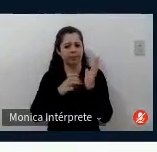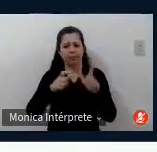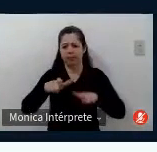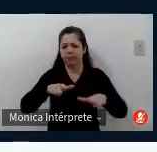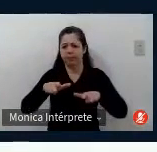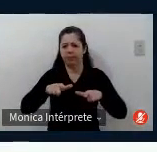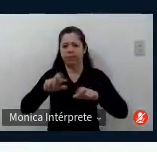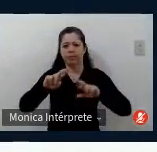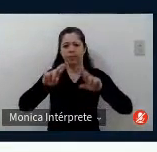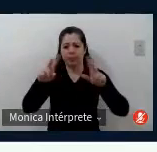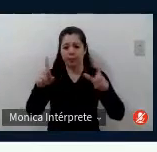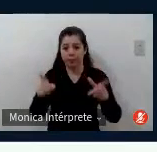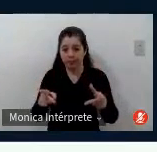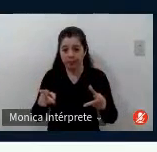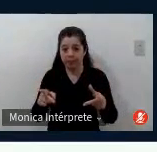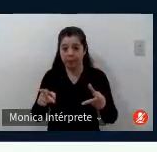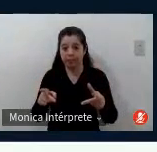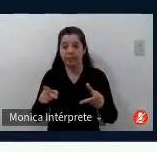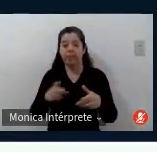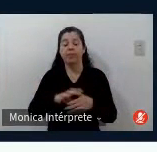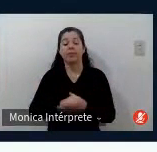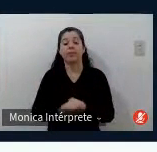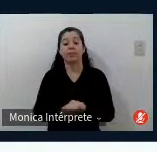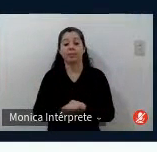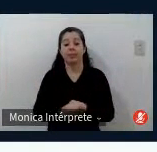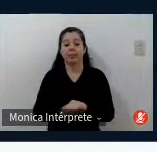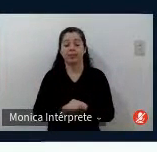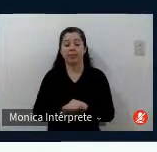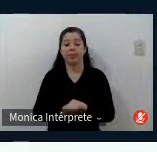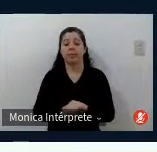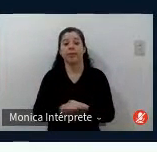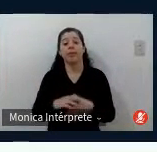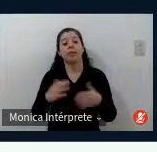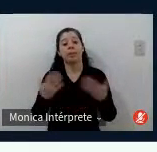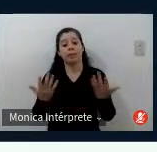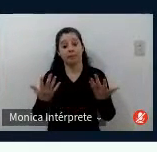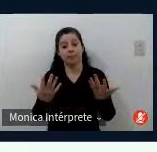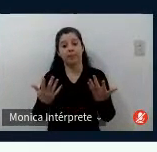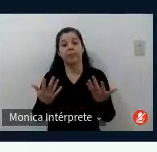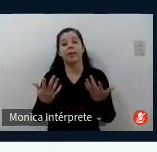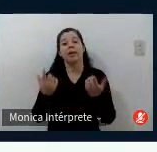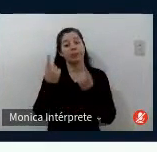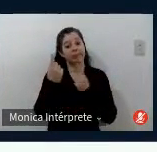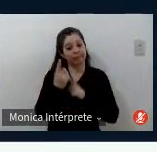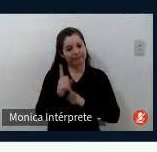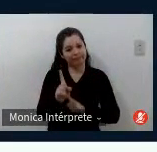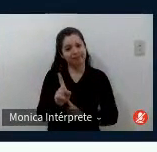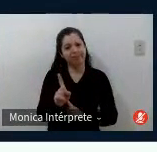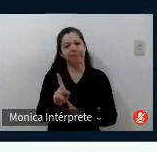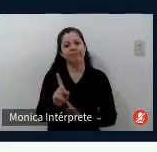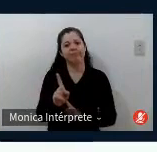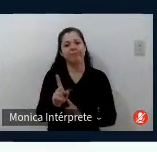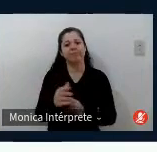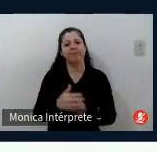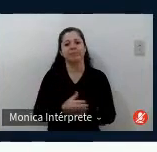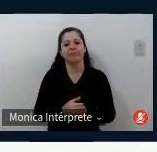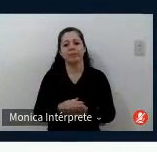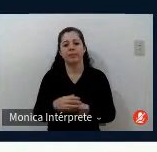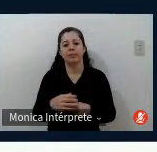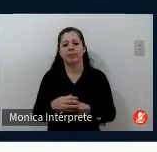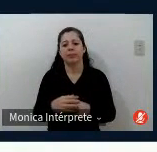e eu acho que isso se constitui um desafio, né, porque também muitos